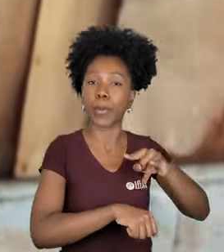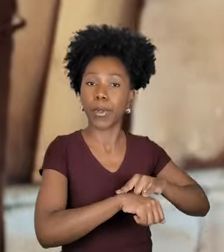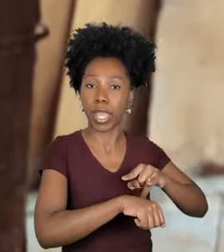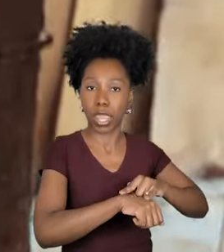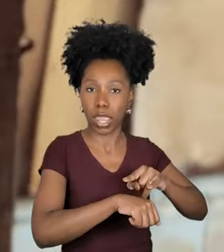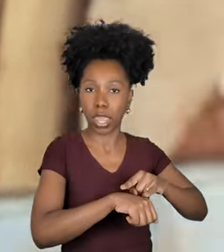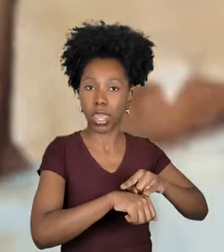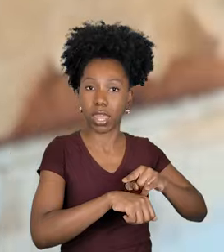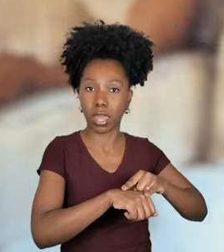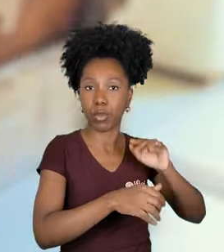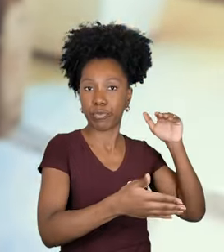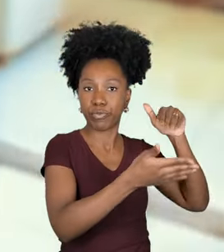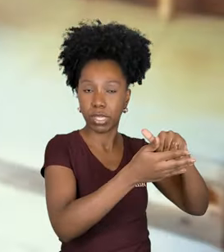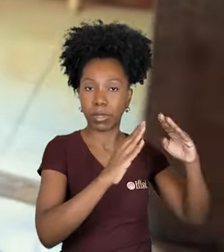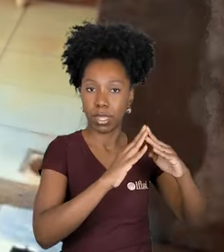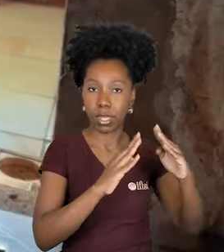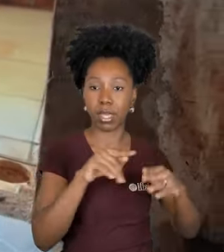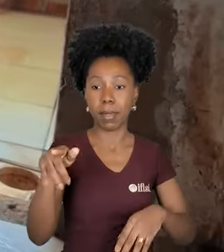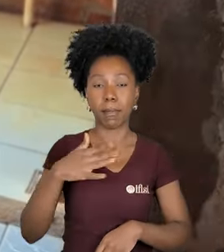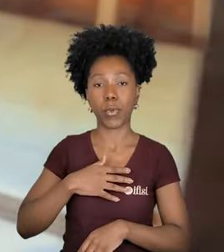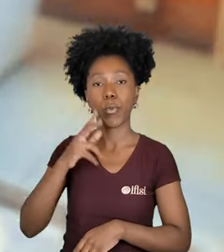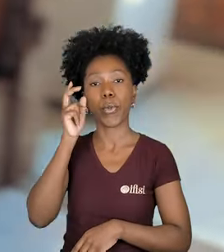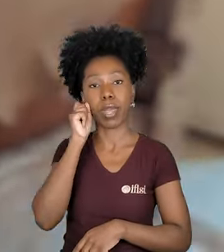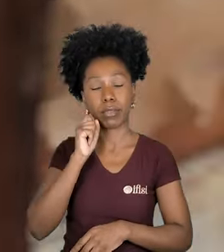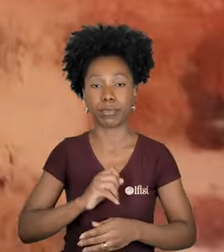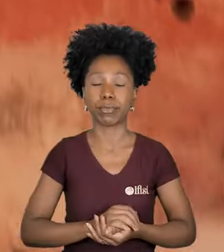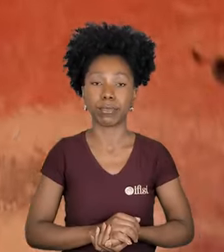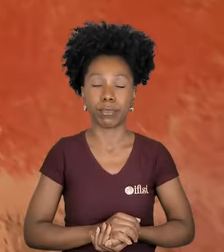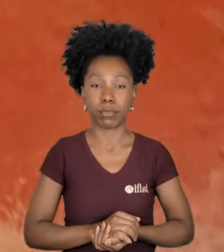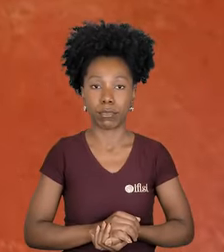Aqui é o banheiro dos fundos. Aqui é o meu quarto.